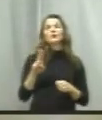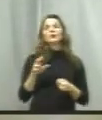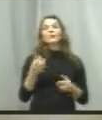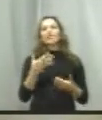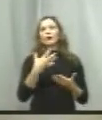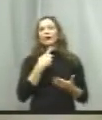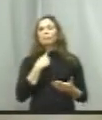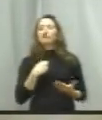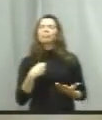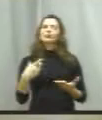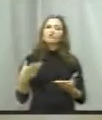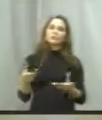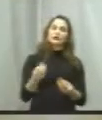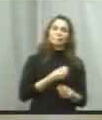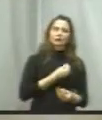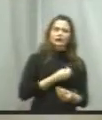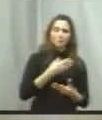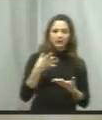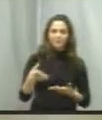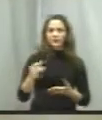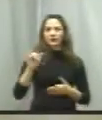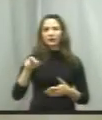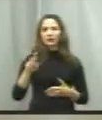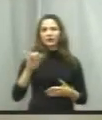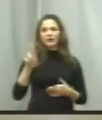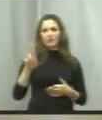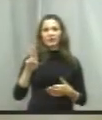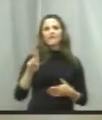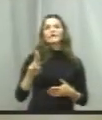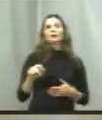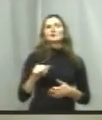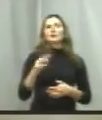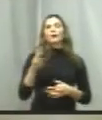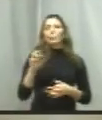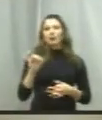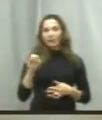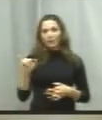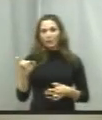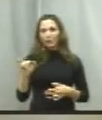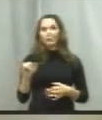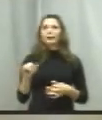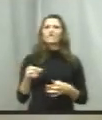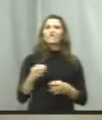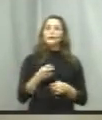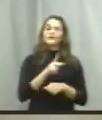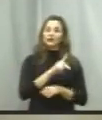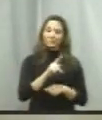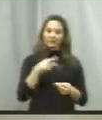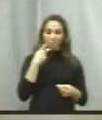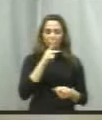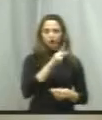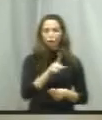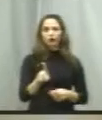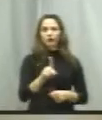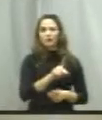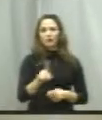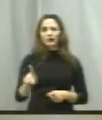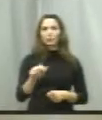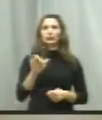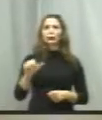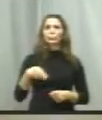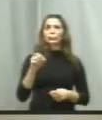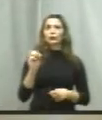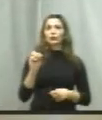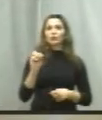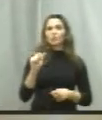você e o Jair, com a base, conversasse com o prefeito com carinho. Isso que você me falou, João Farias, aqui. Meu cara gastou